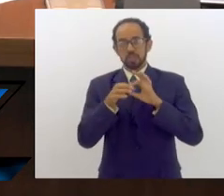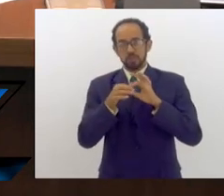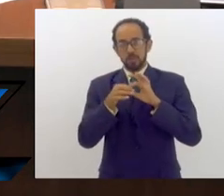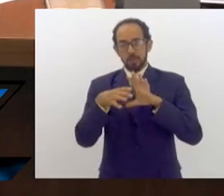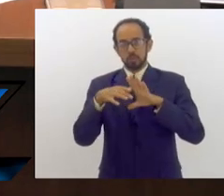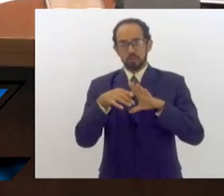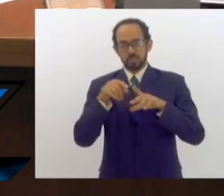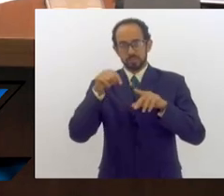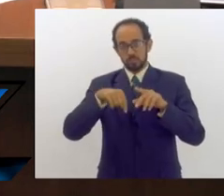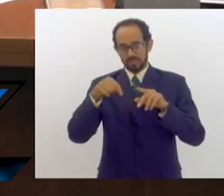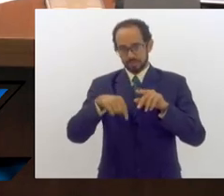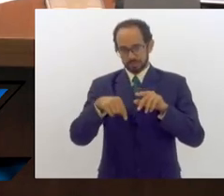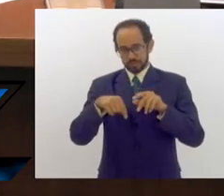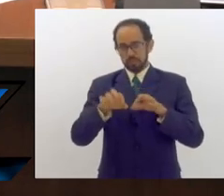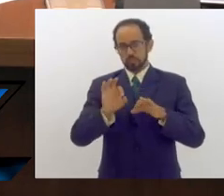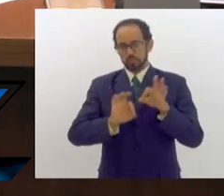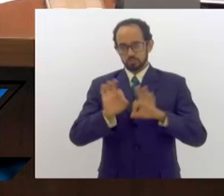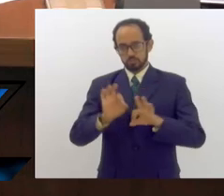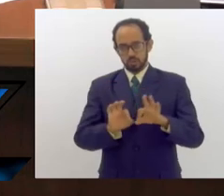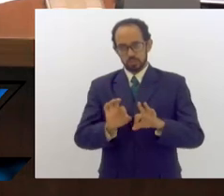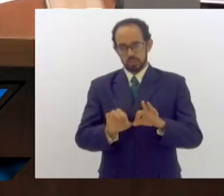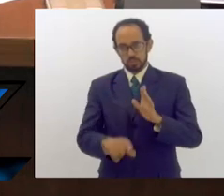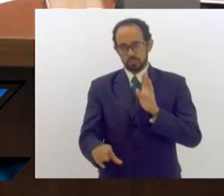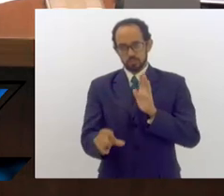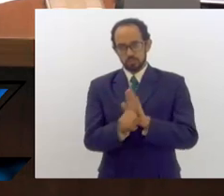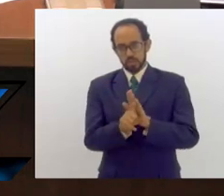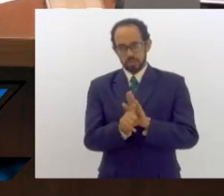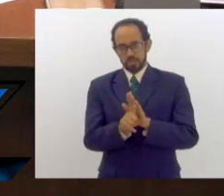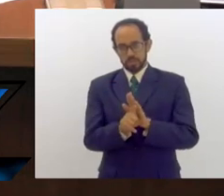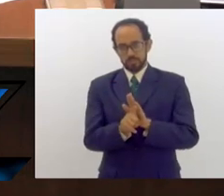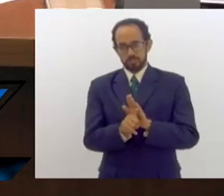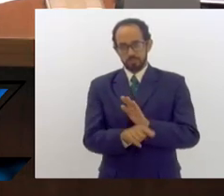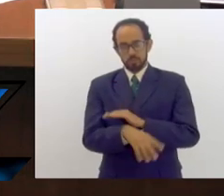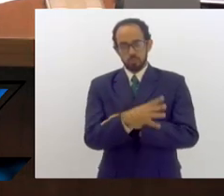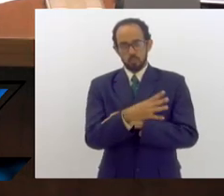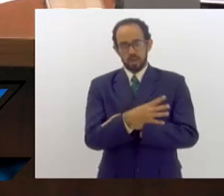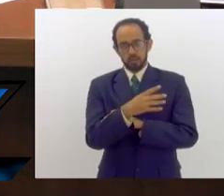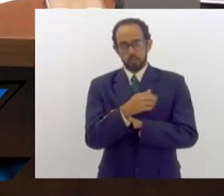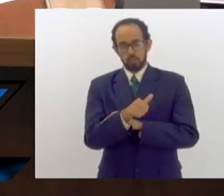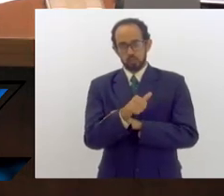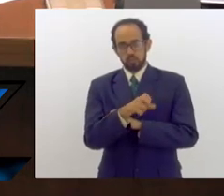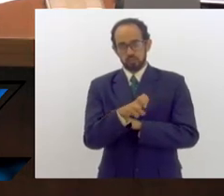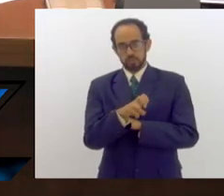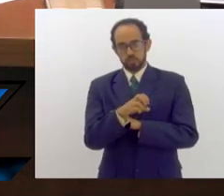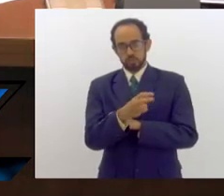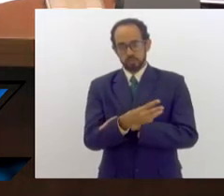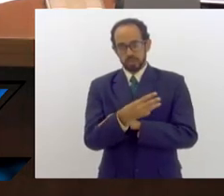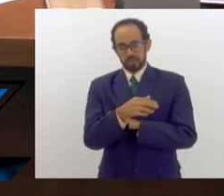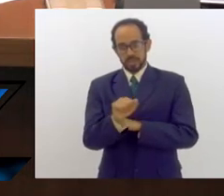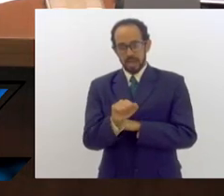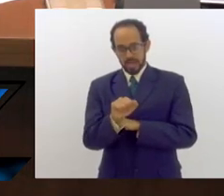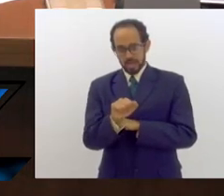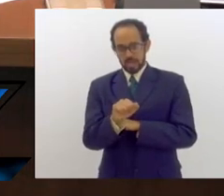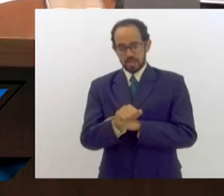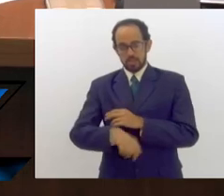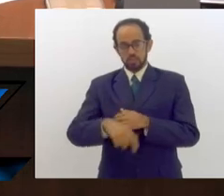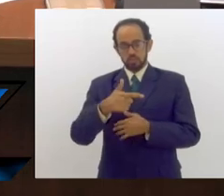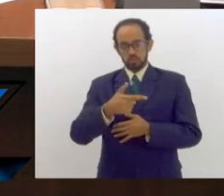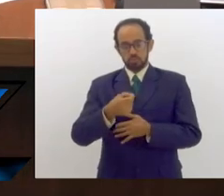aqui de um projeto de lei o projeto de lei 4153 a de 2018